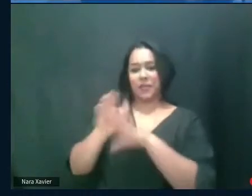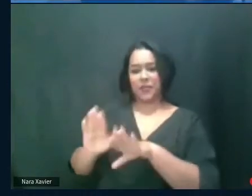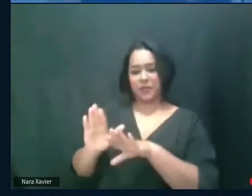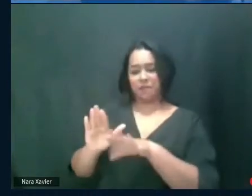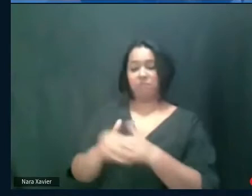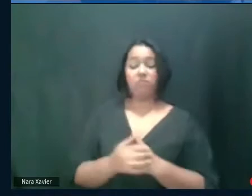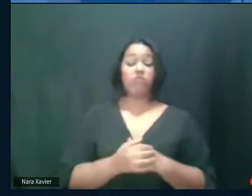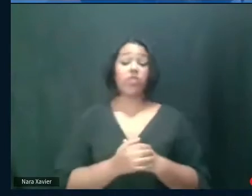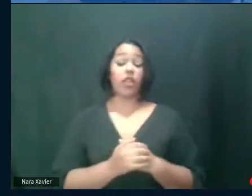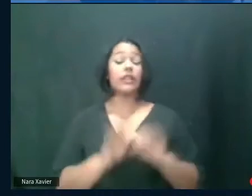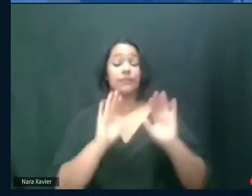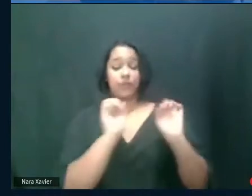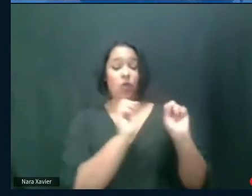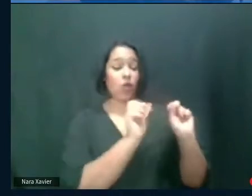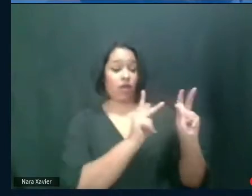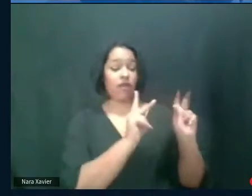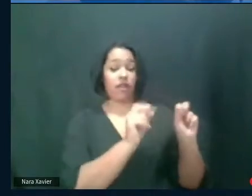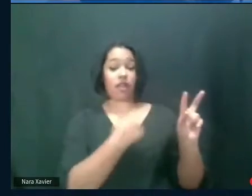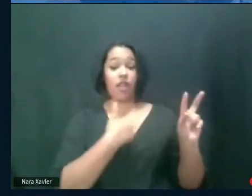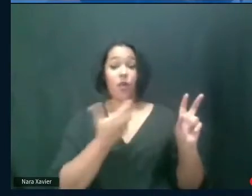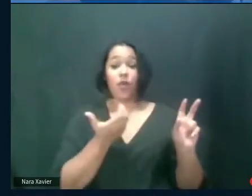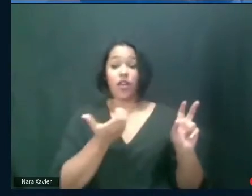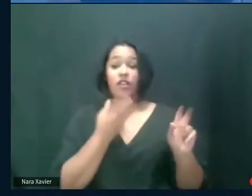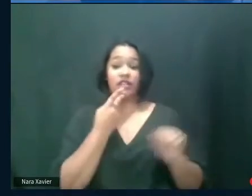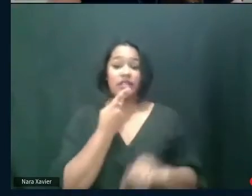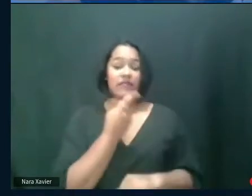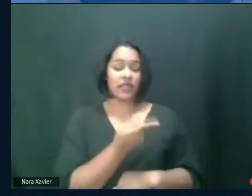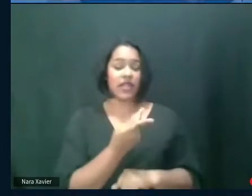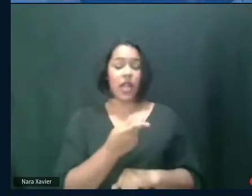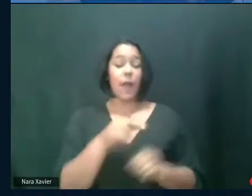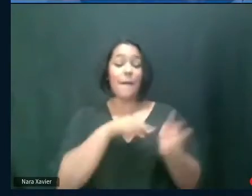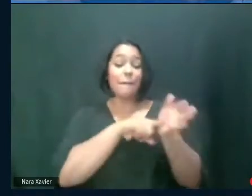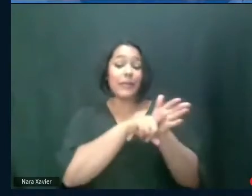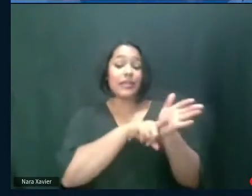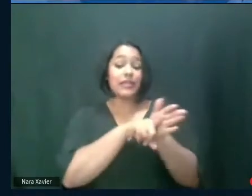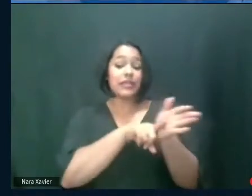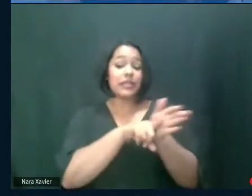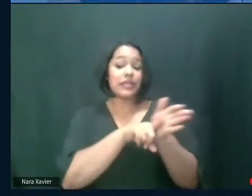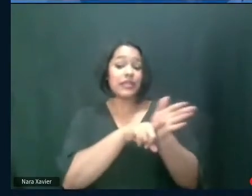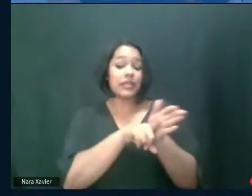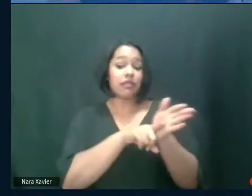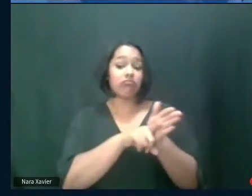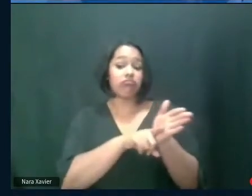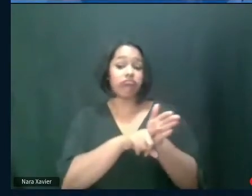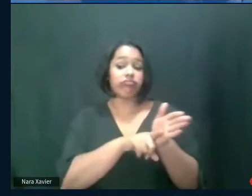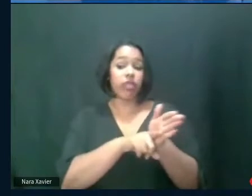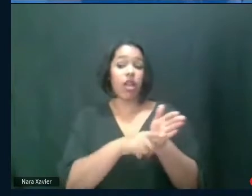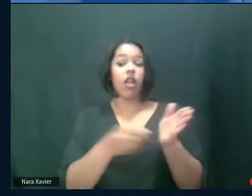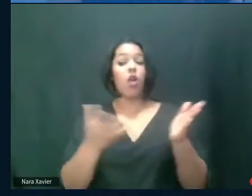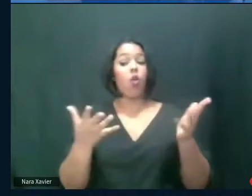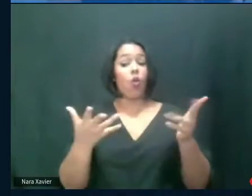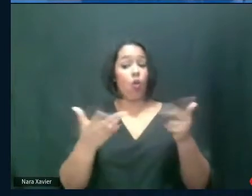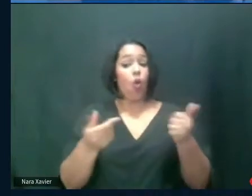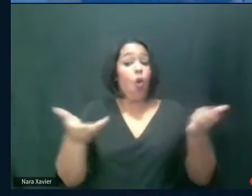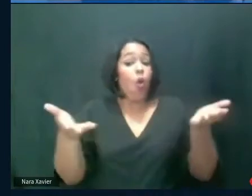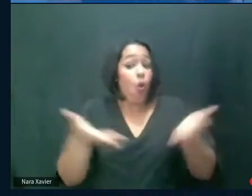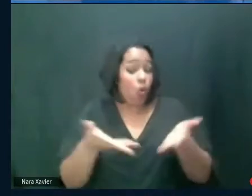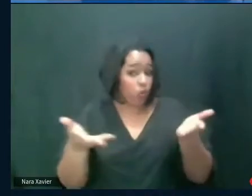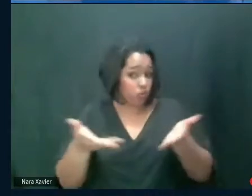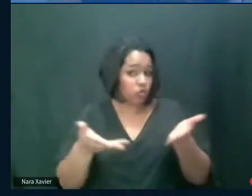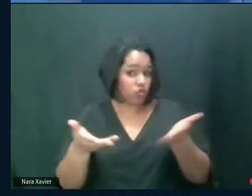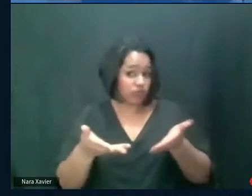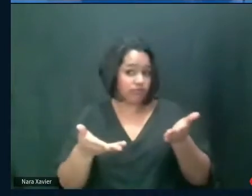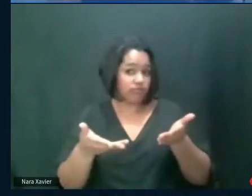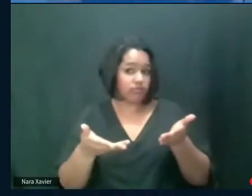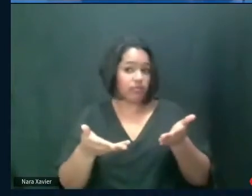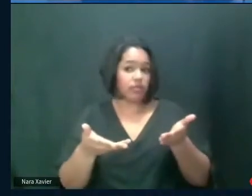Mas eu quero dizer que numa pesquisa qualitativa, hoje é desejável que